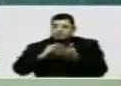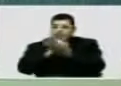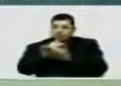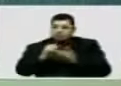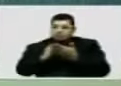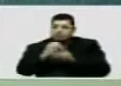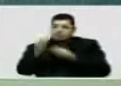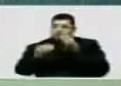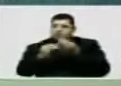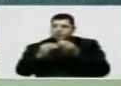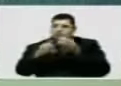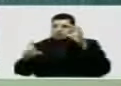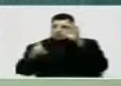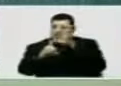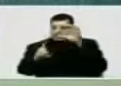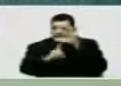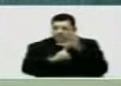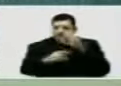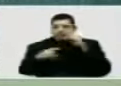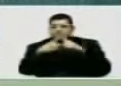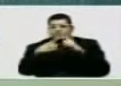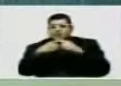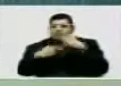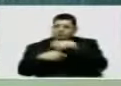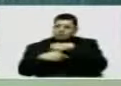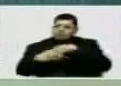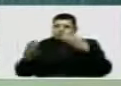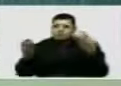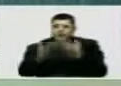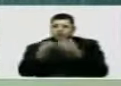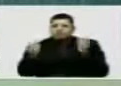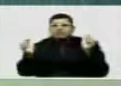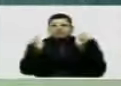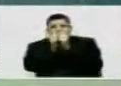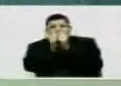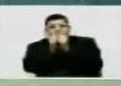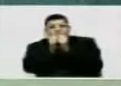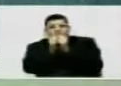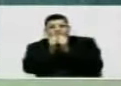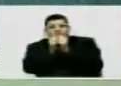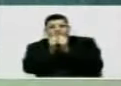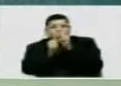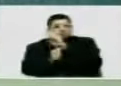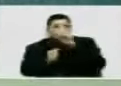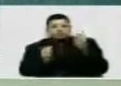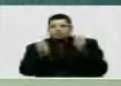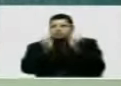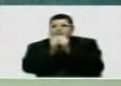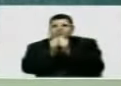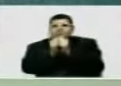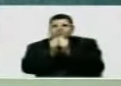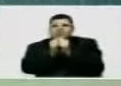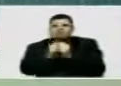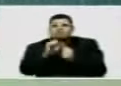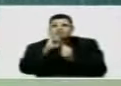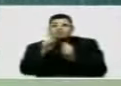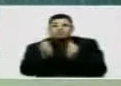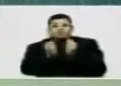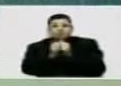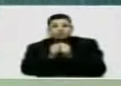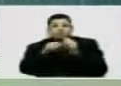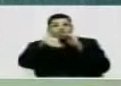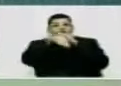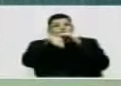base com um confronto, porque o momento absolutamente não é de confronto.